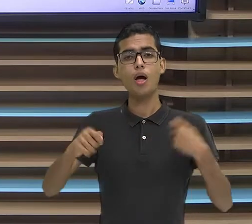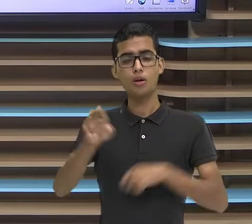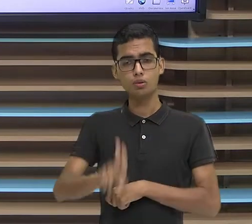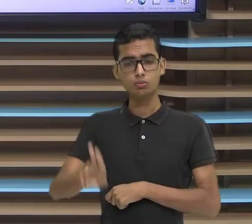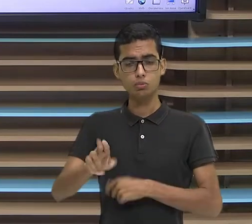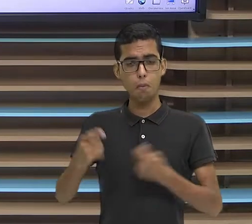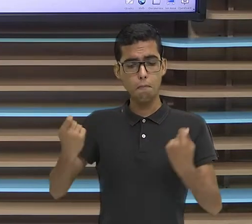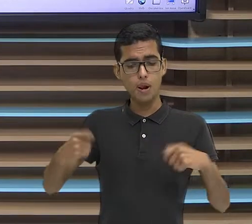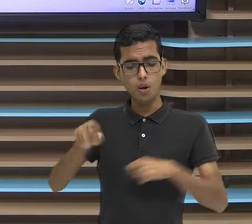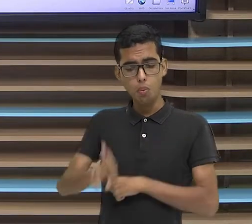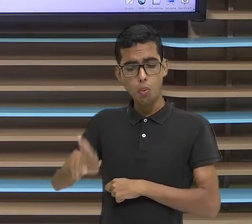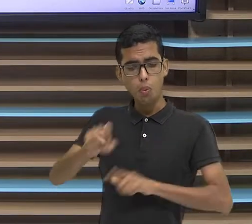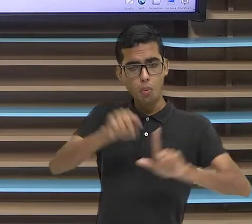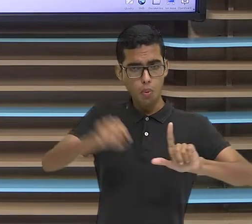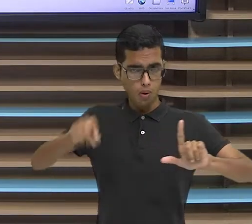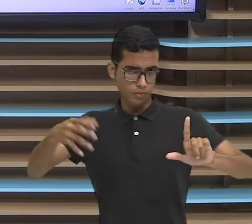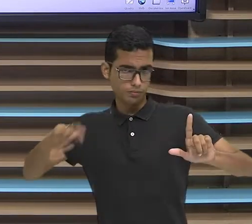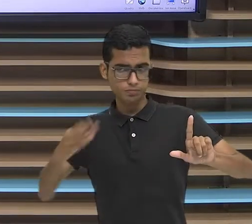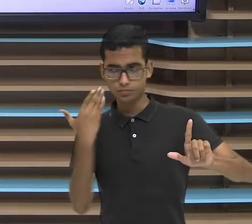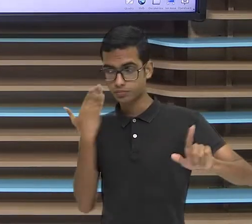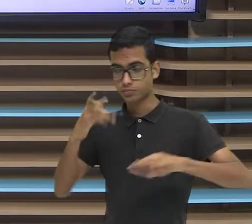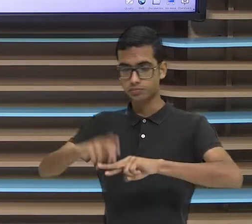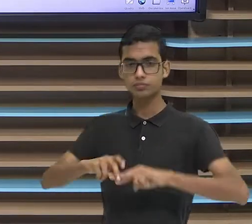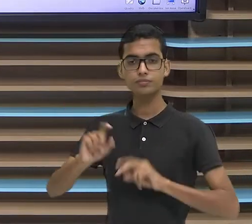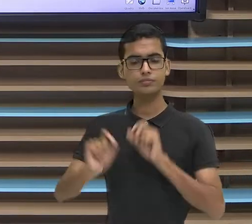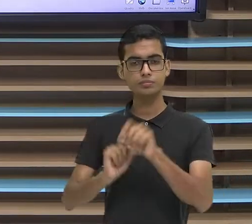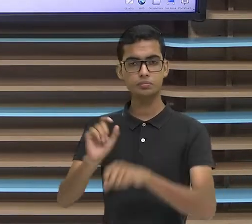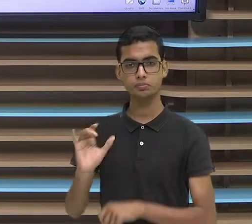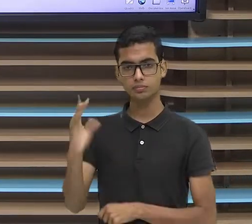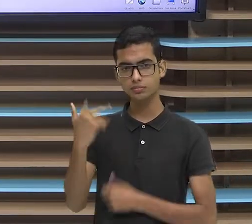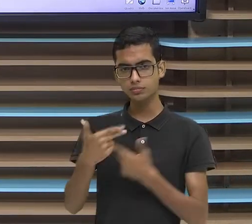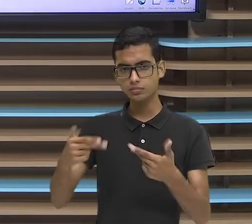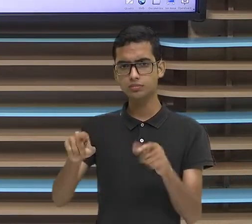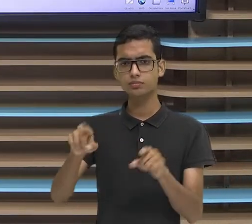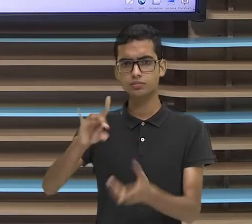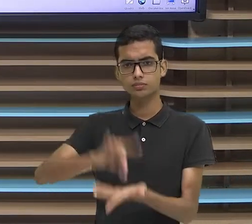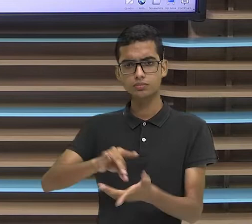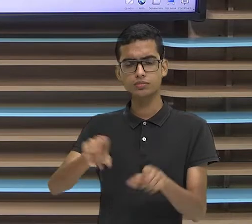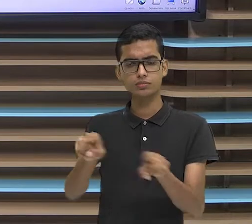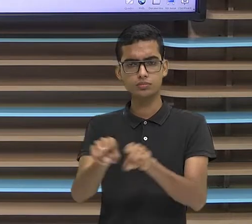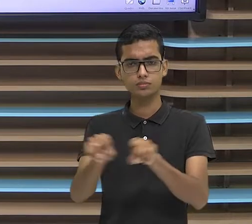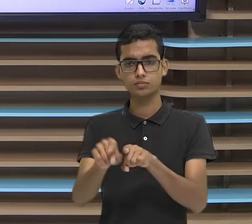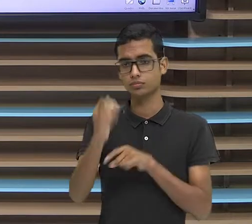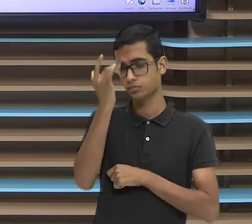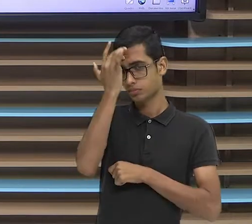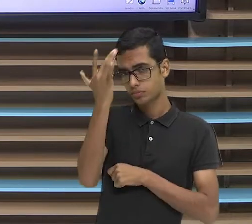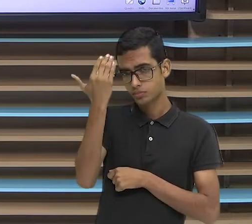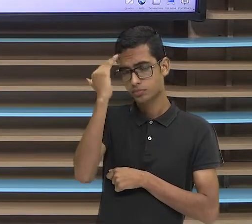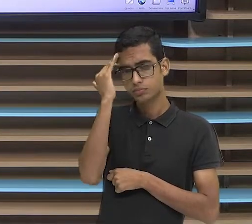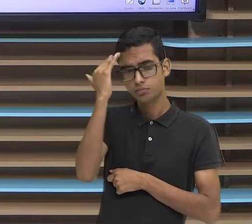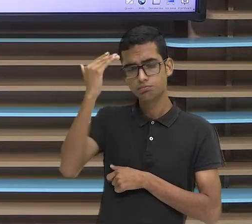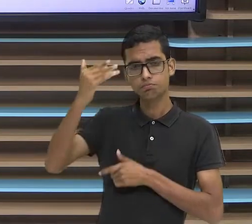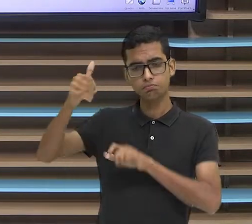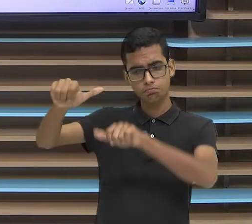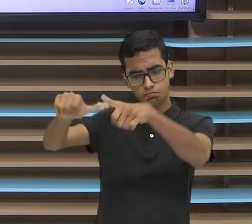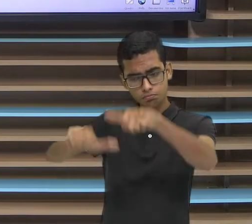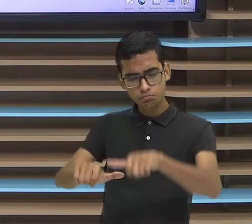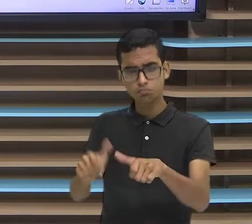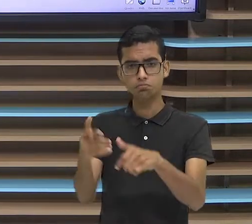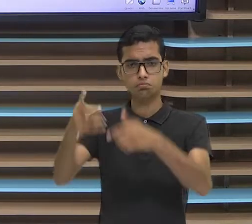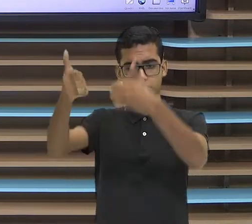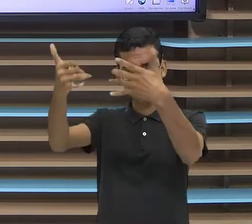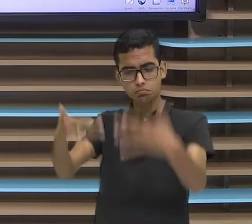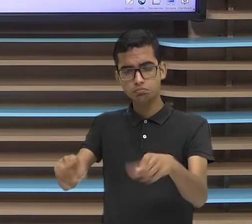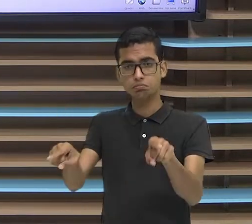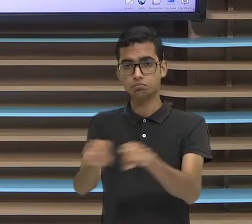utilizar o gráfico correto? Porque existe situação que cabe muito bem facilmente de ser